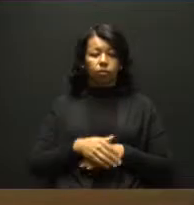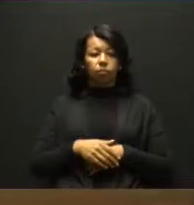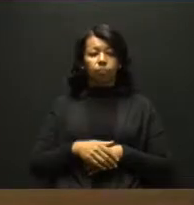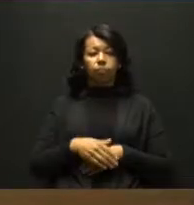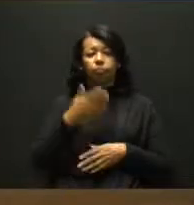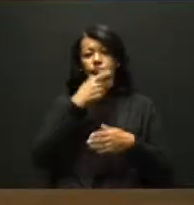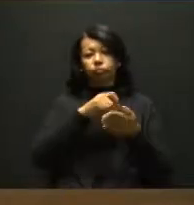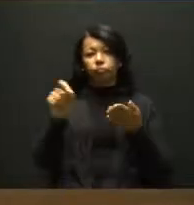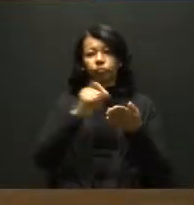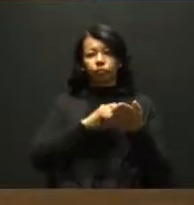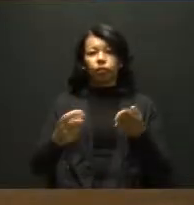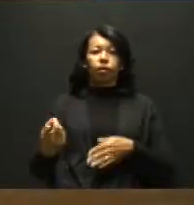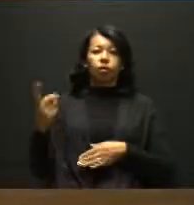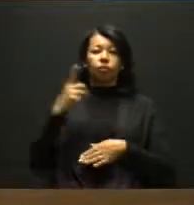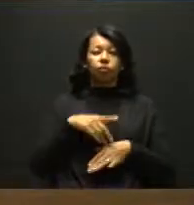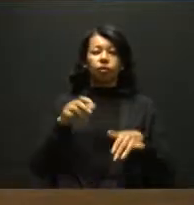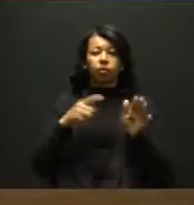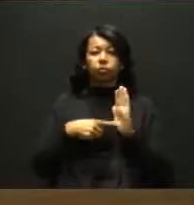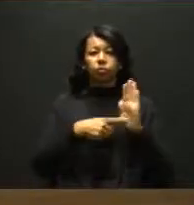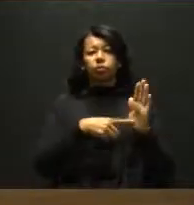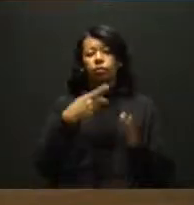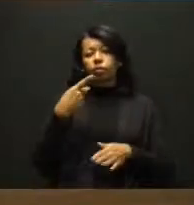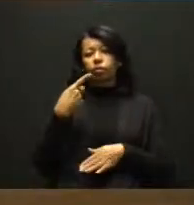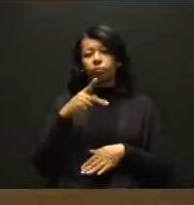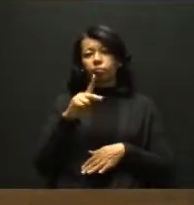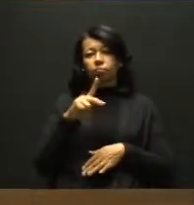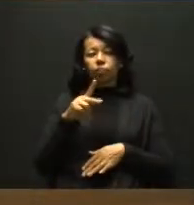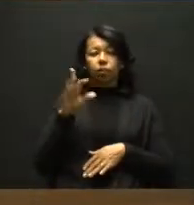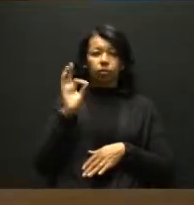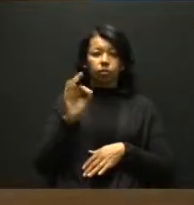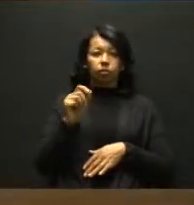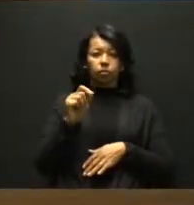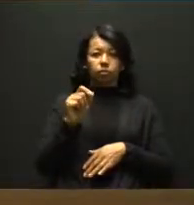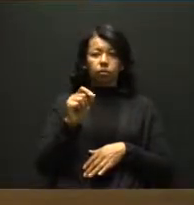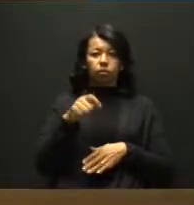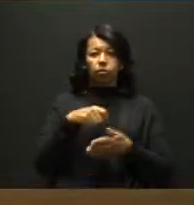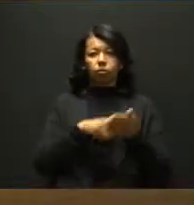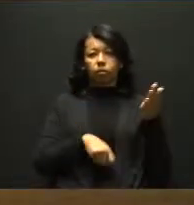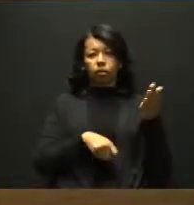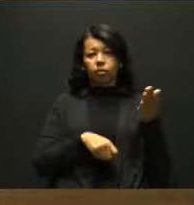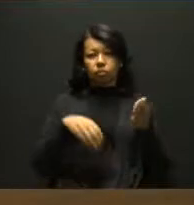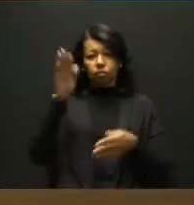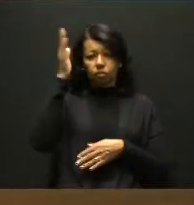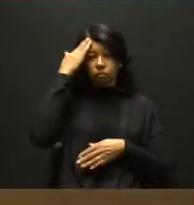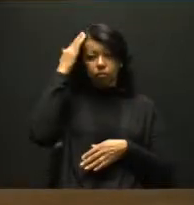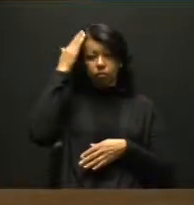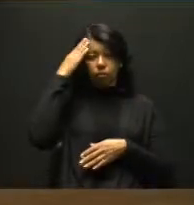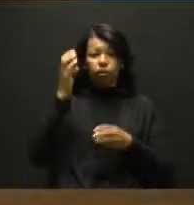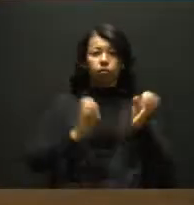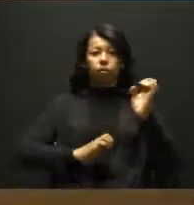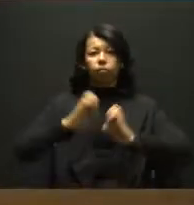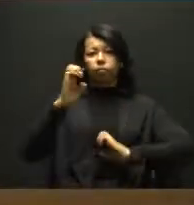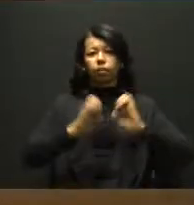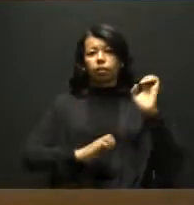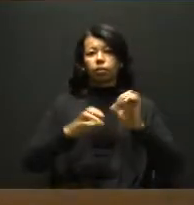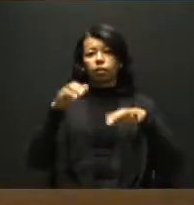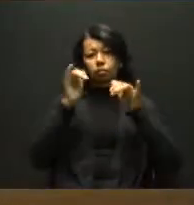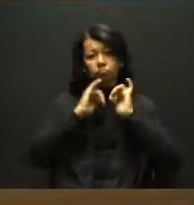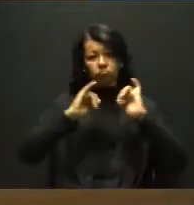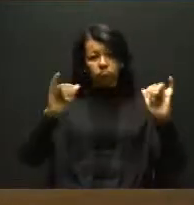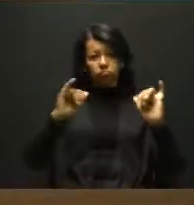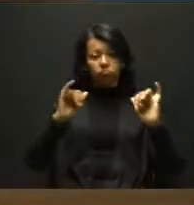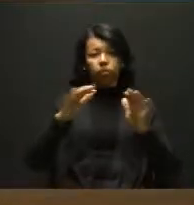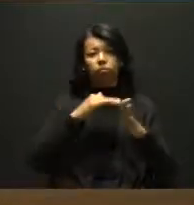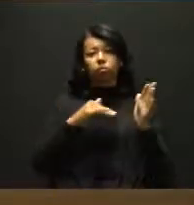o encontro é justamente essa questão dessa contratação dessa empresa é público e notório que